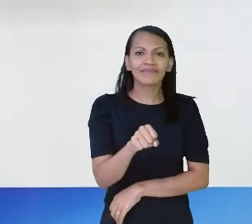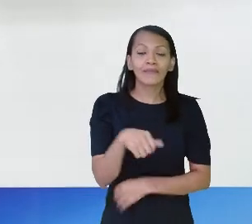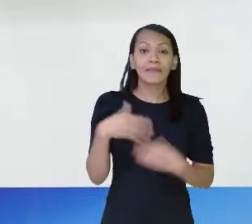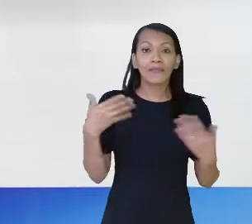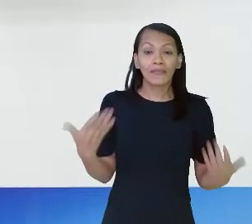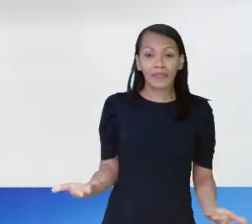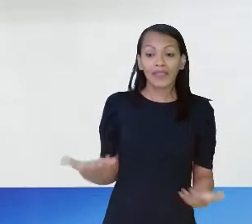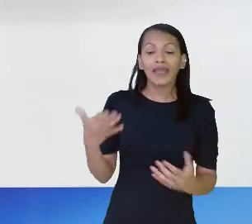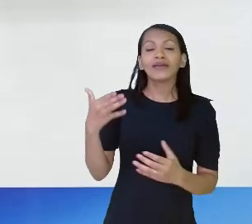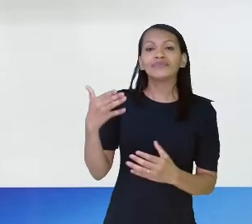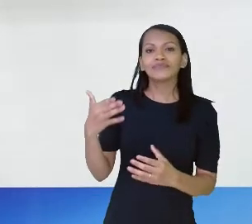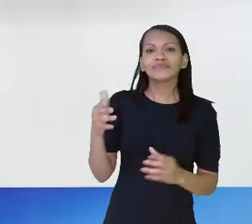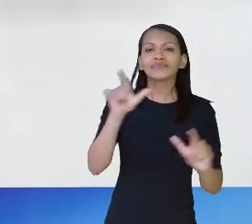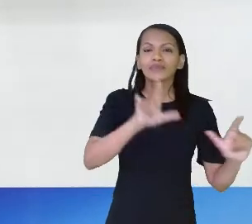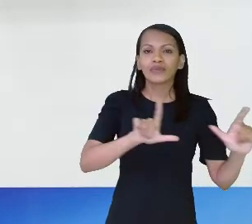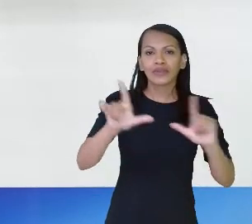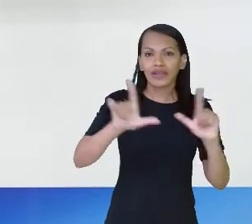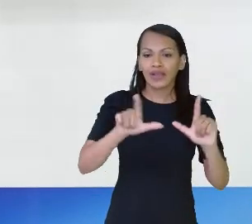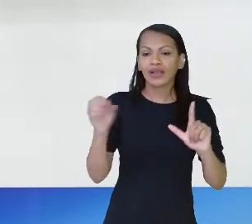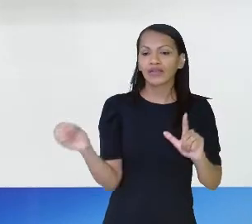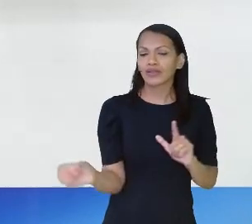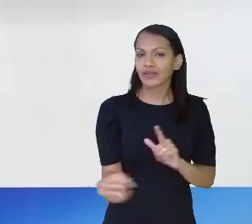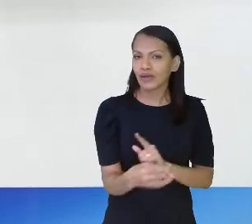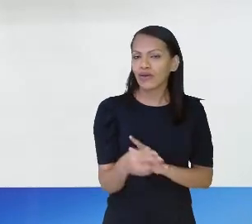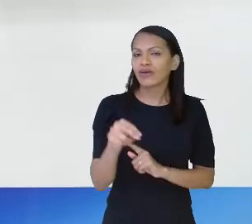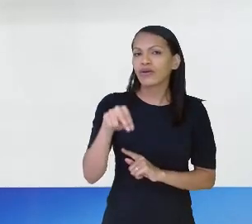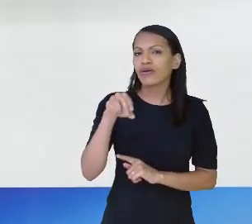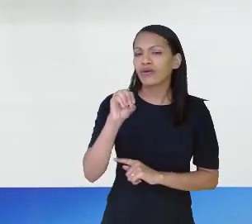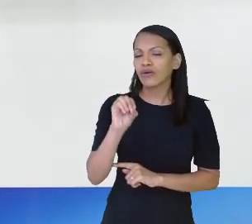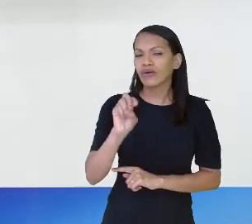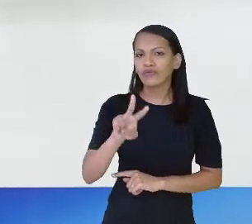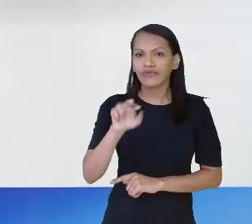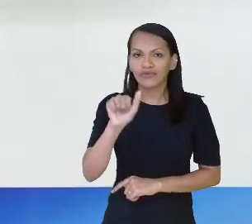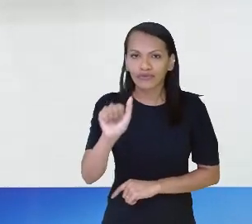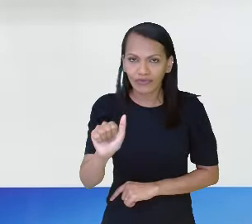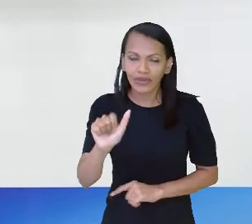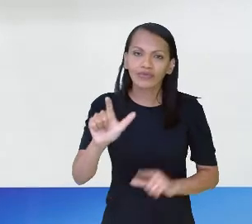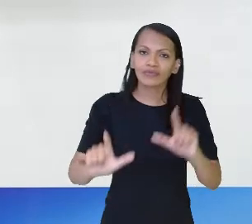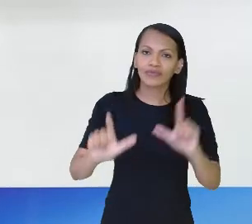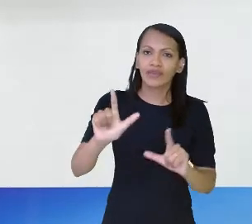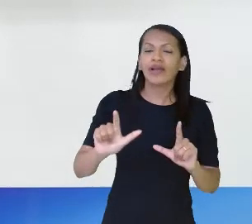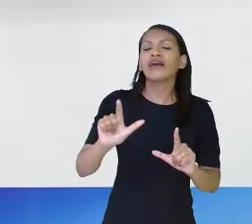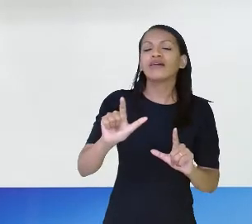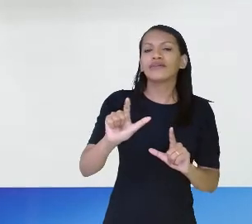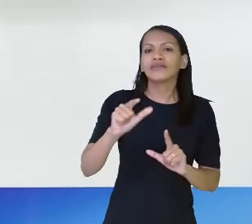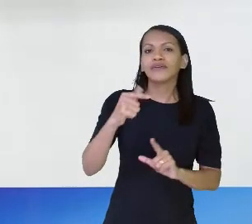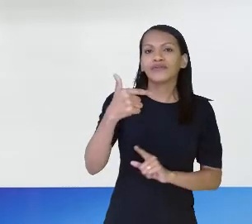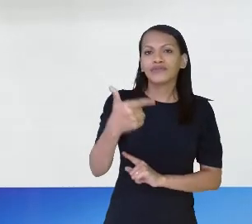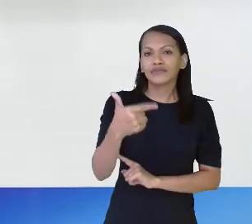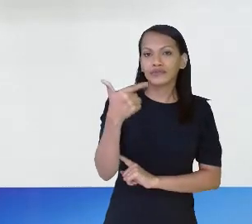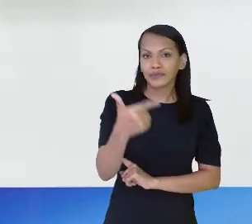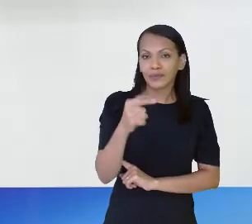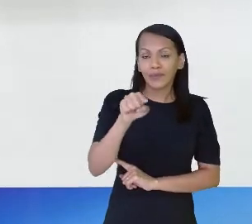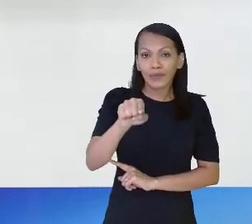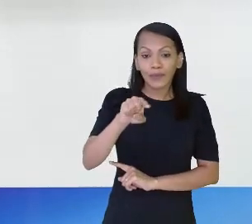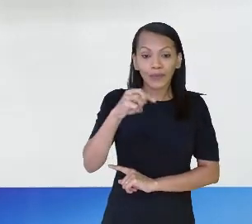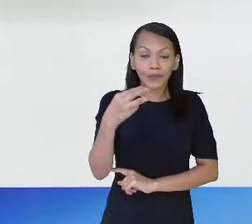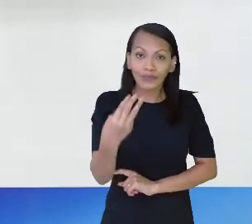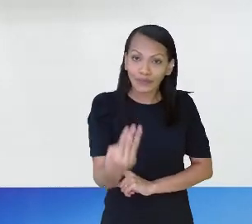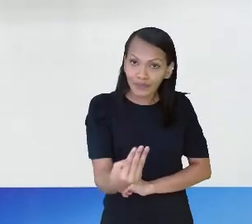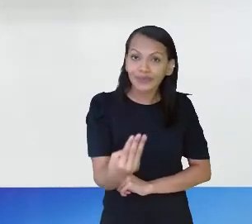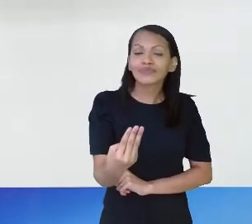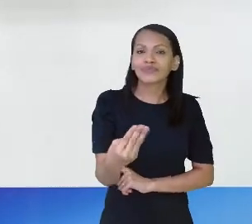ao vivo pela TV Nova Nordeste, canal 22.3. A partir das 8h30, a gente